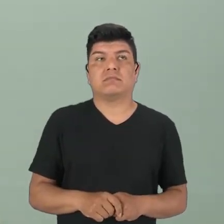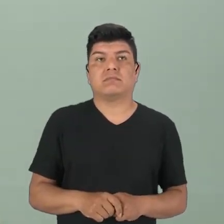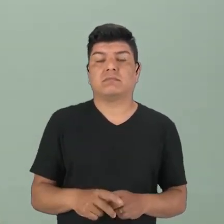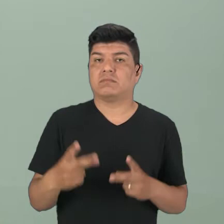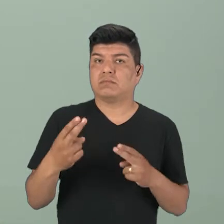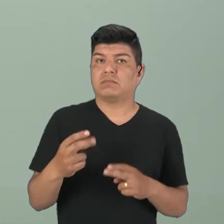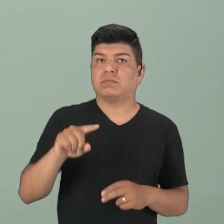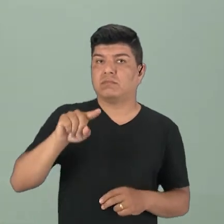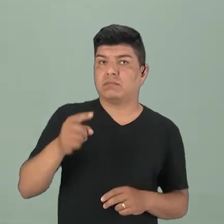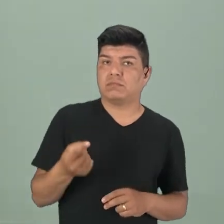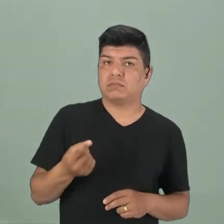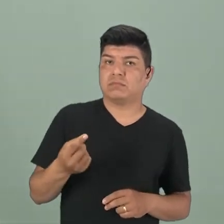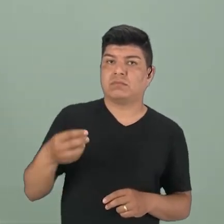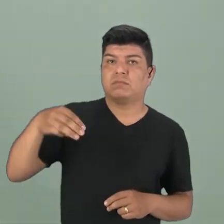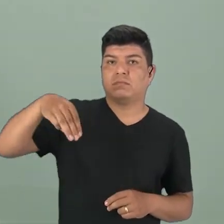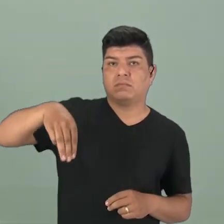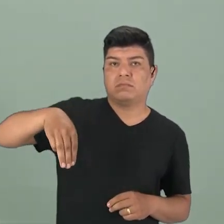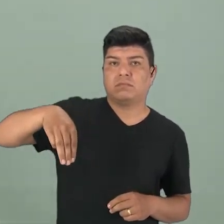metros.